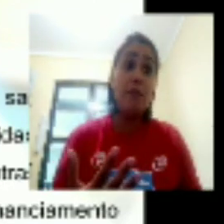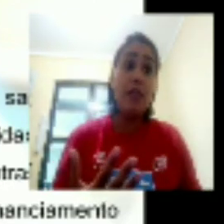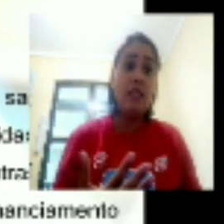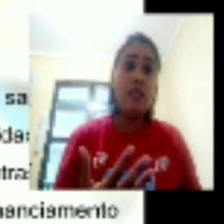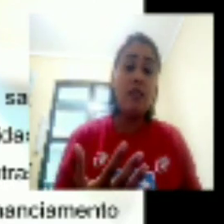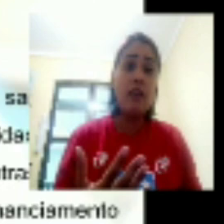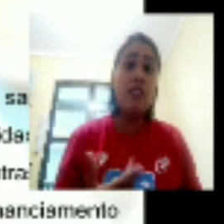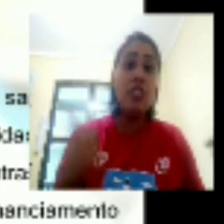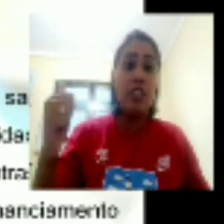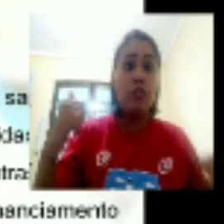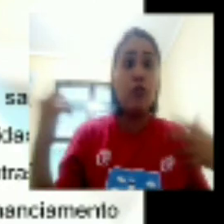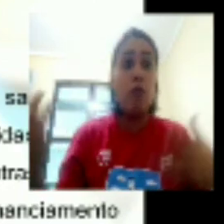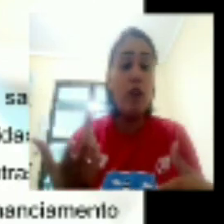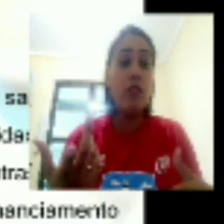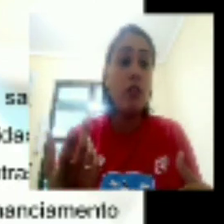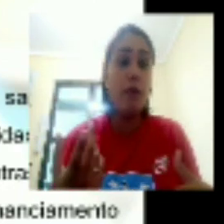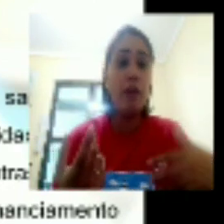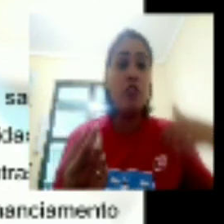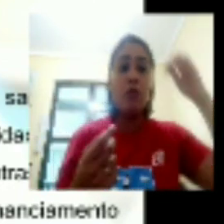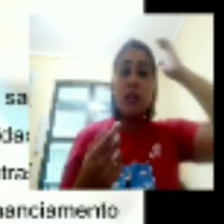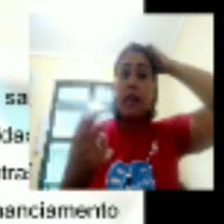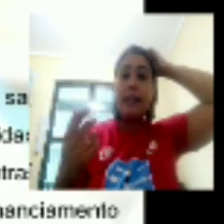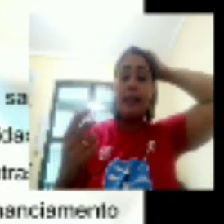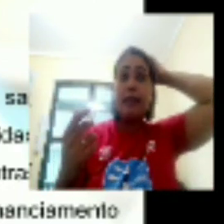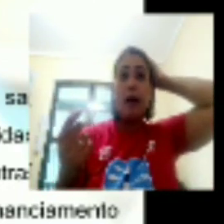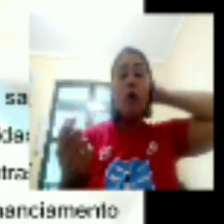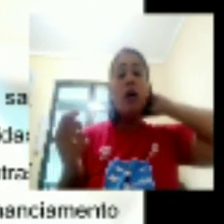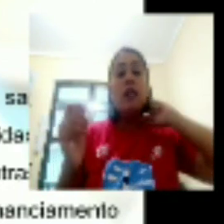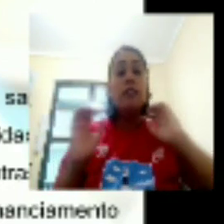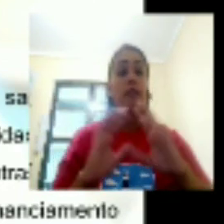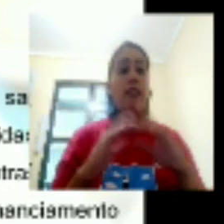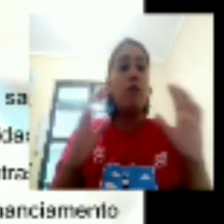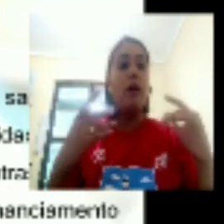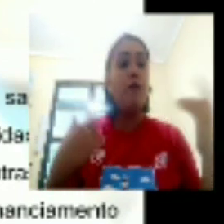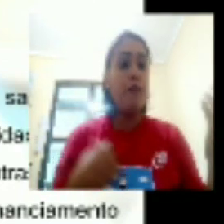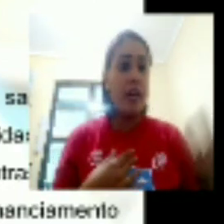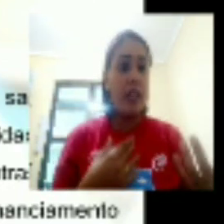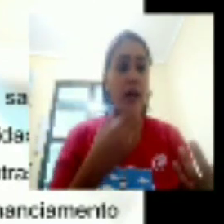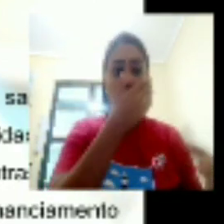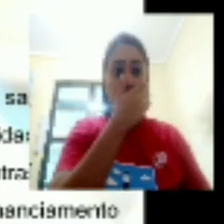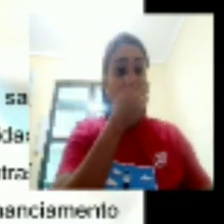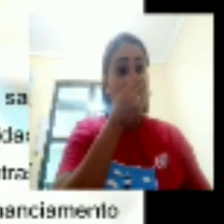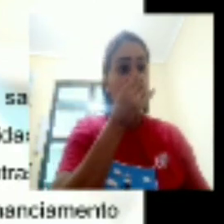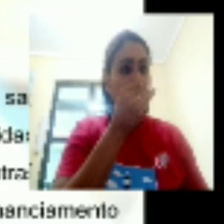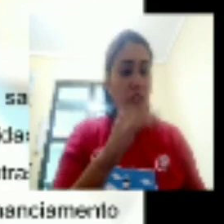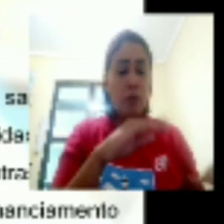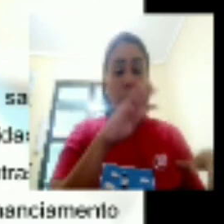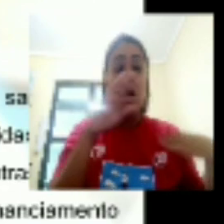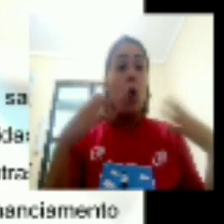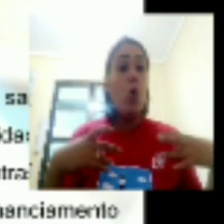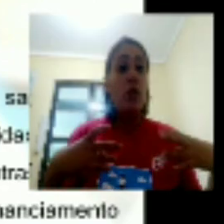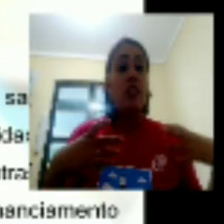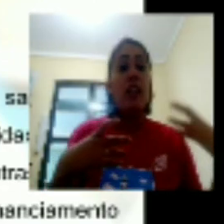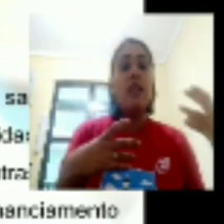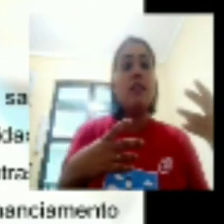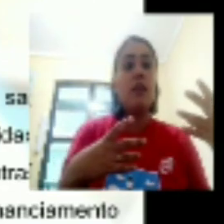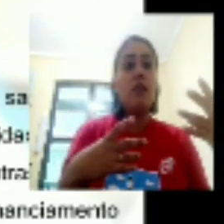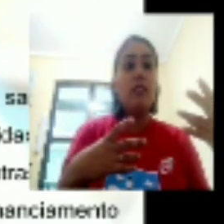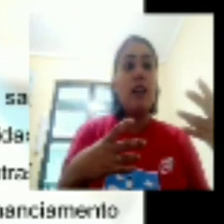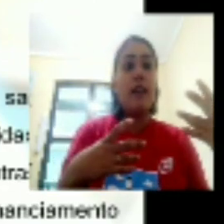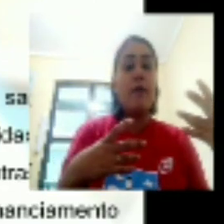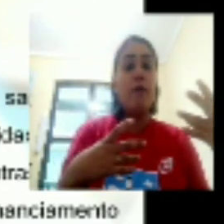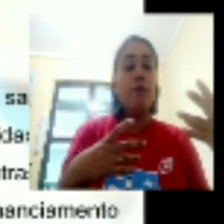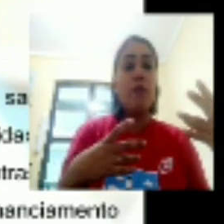adotar medidas inteligentes, como eu soube mesmo que lá em Natal se tem uma feira mesmo, onde